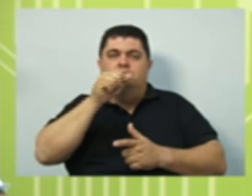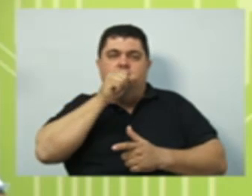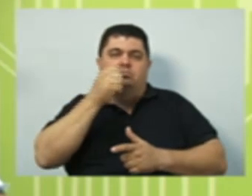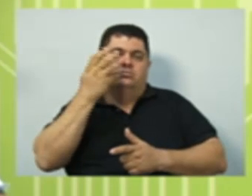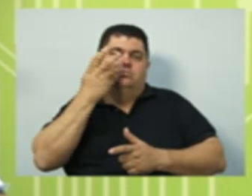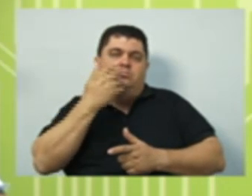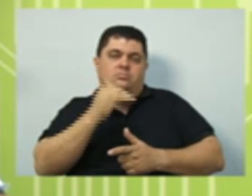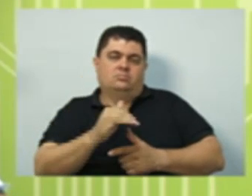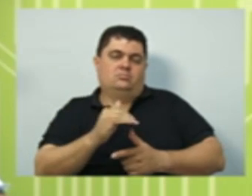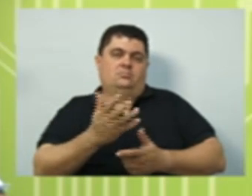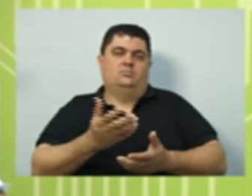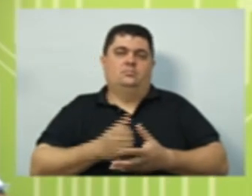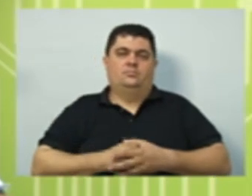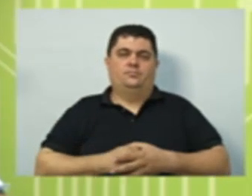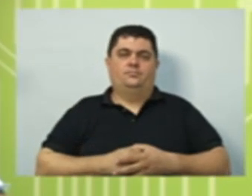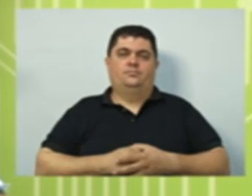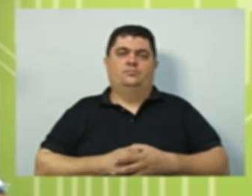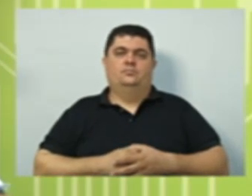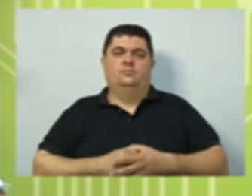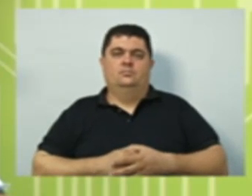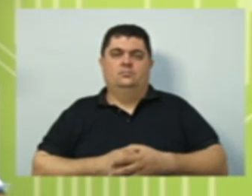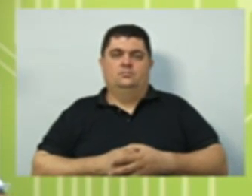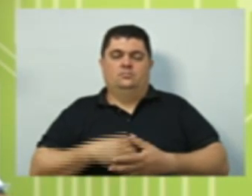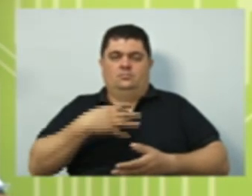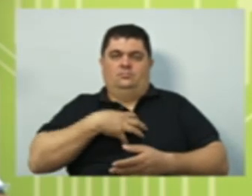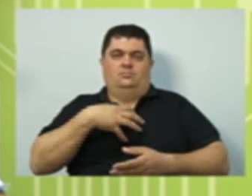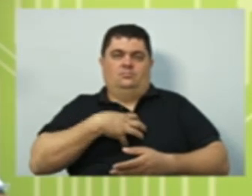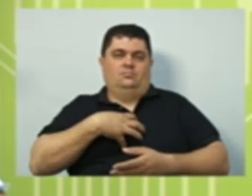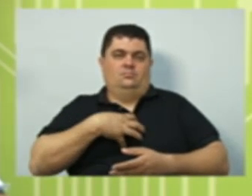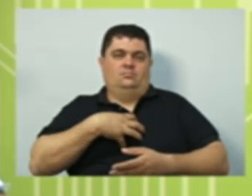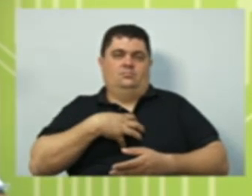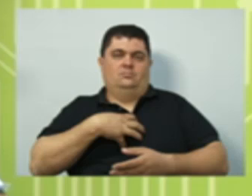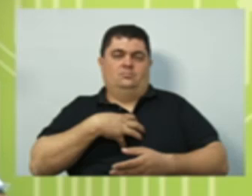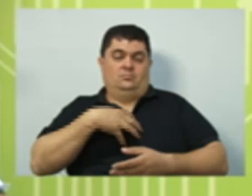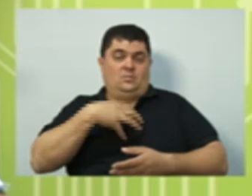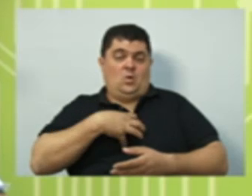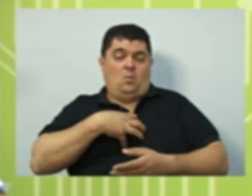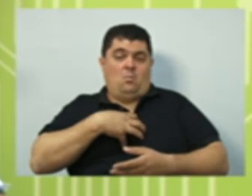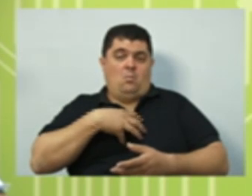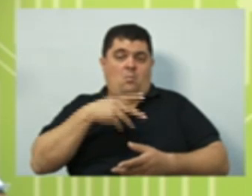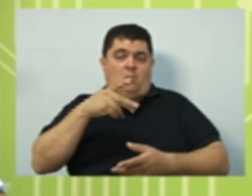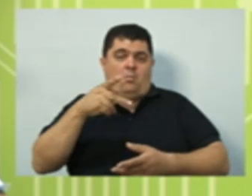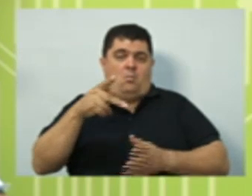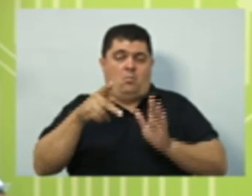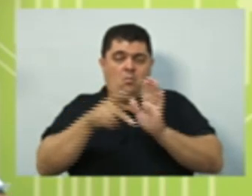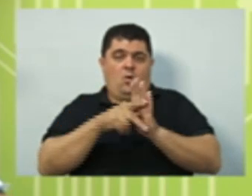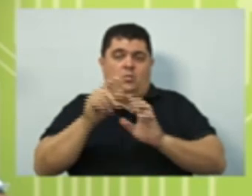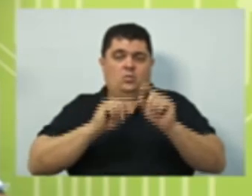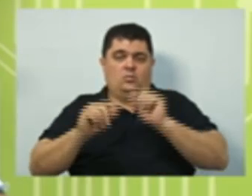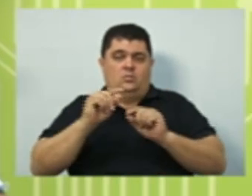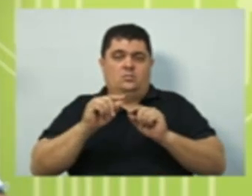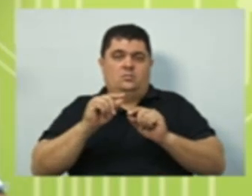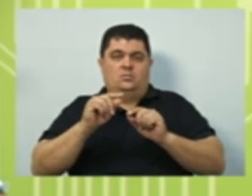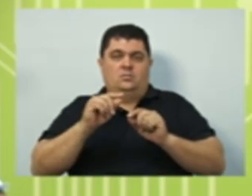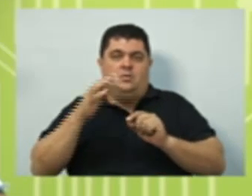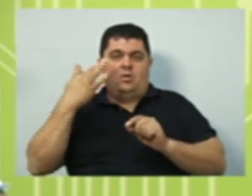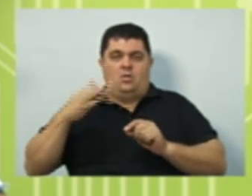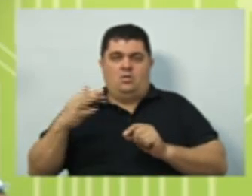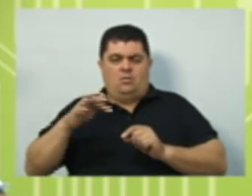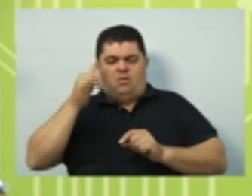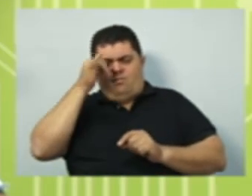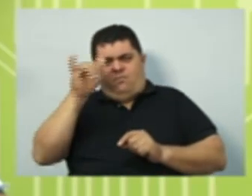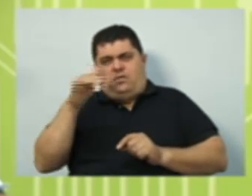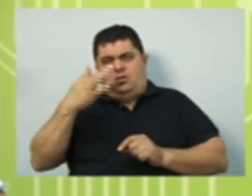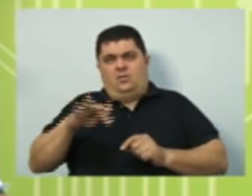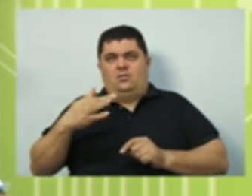criança. Por causa do instinto, ou melhor, o instinto perante a dor diz, evita a dor